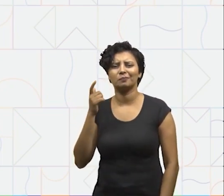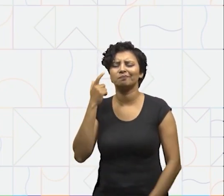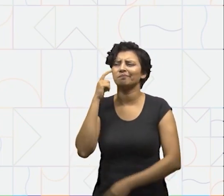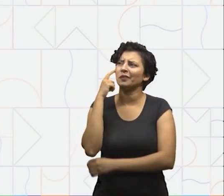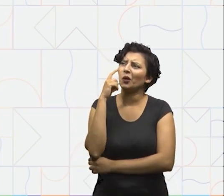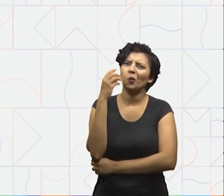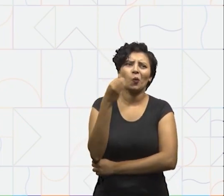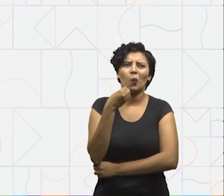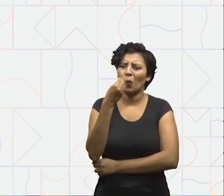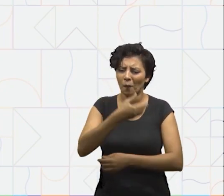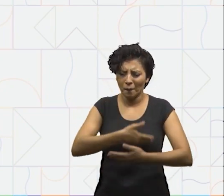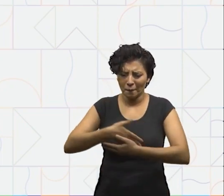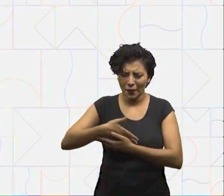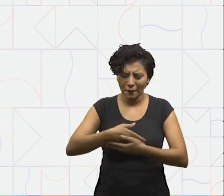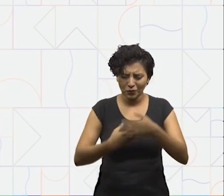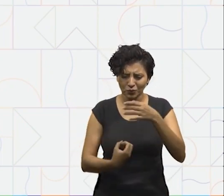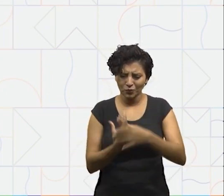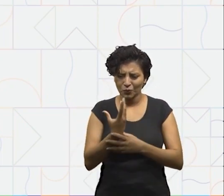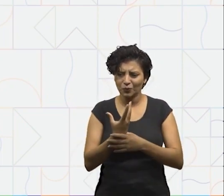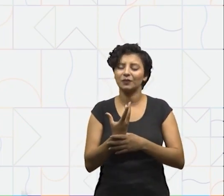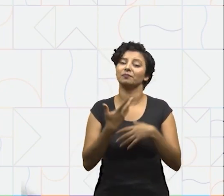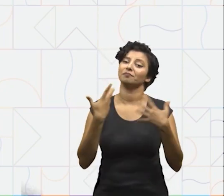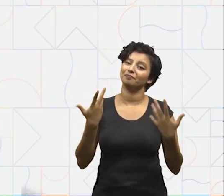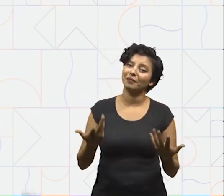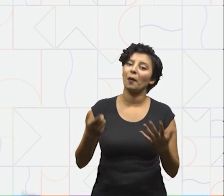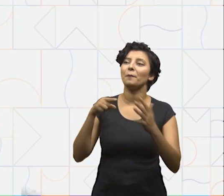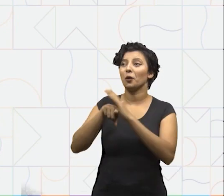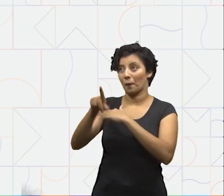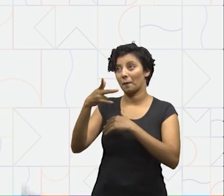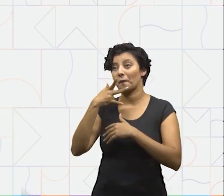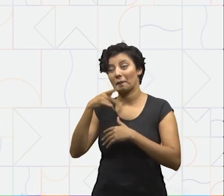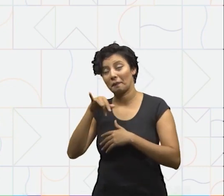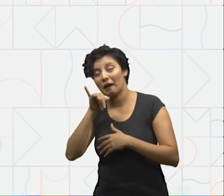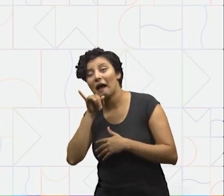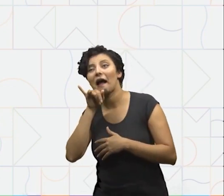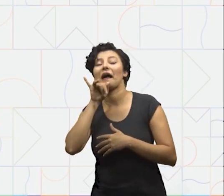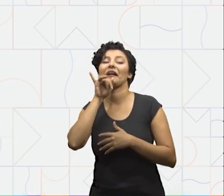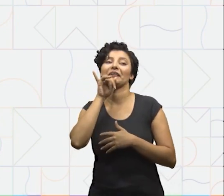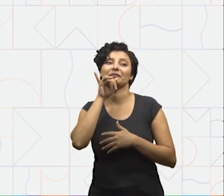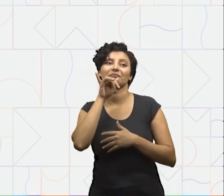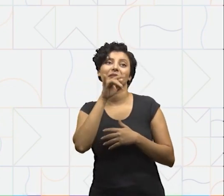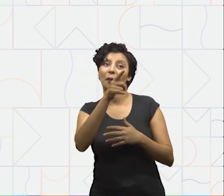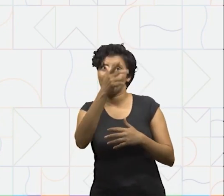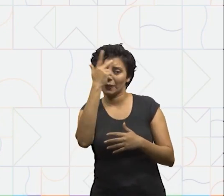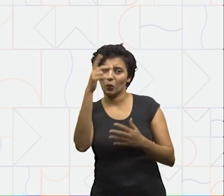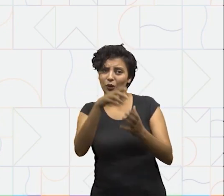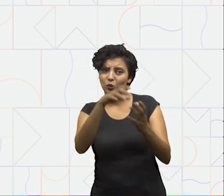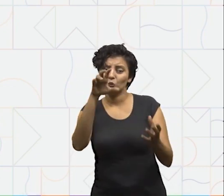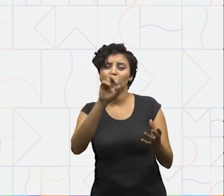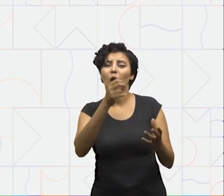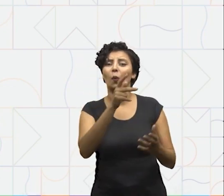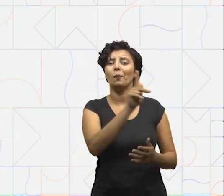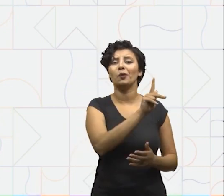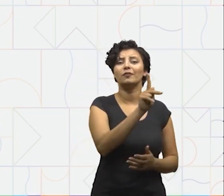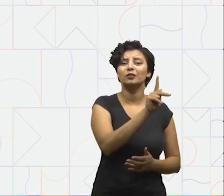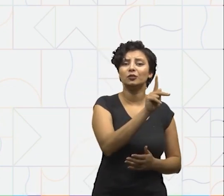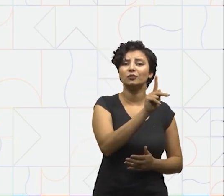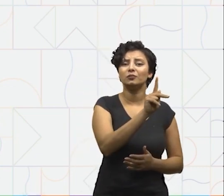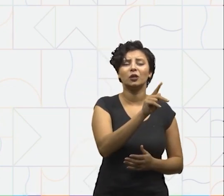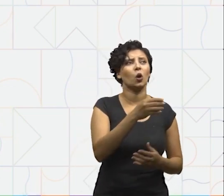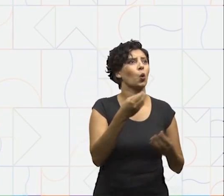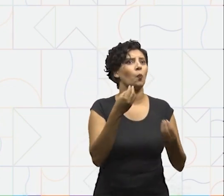pequenos, já nos questionamos sobre isso. E então, perguntamos aos nossos pais, responsáveis ou